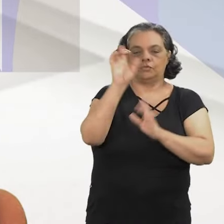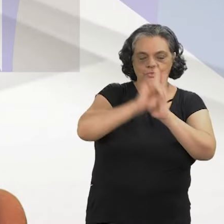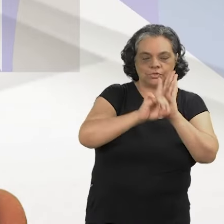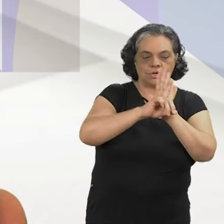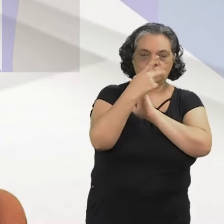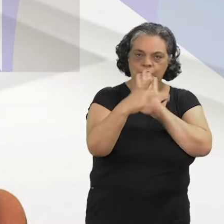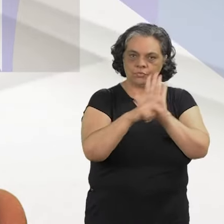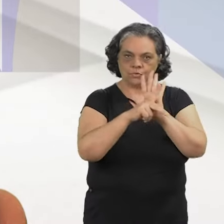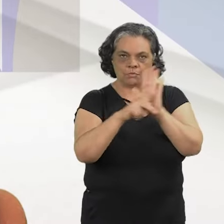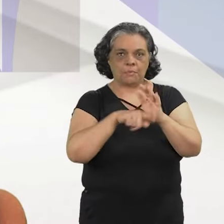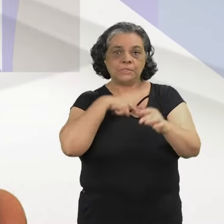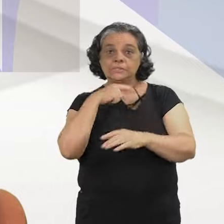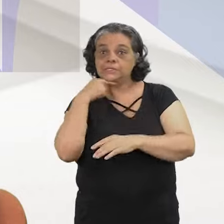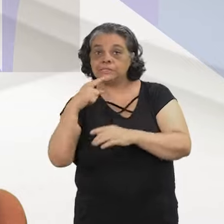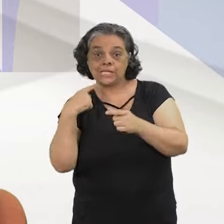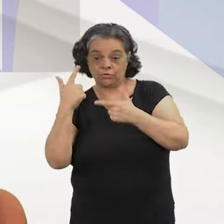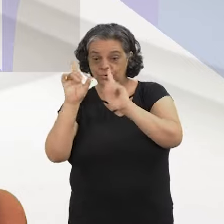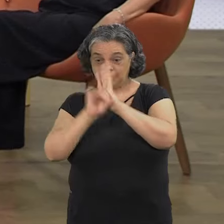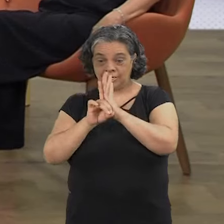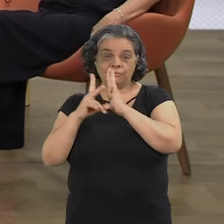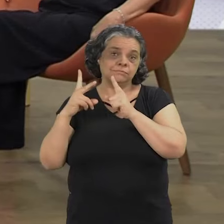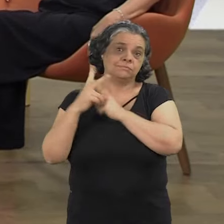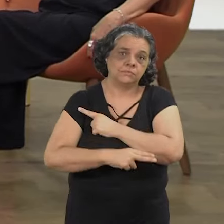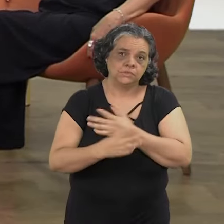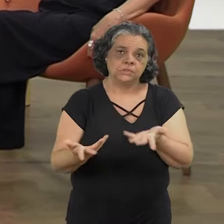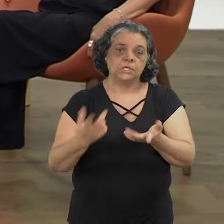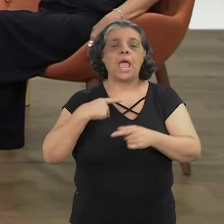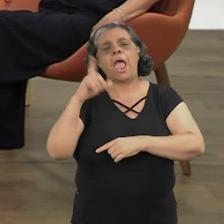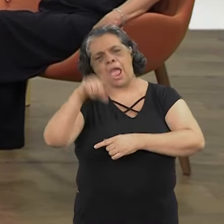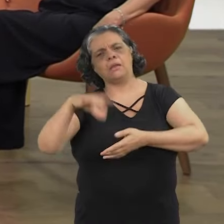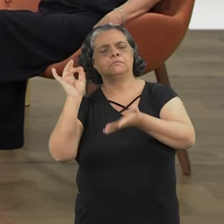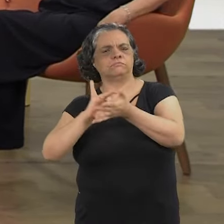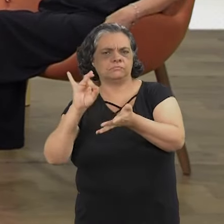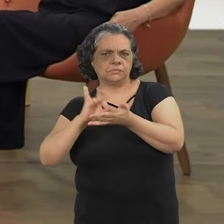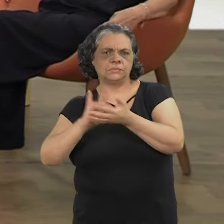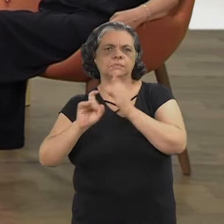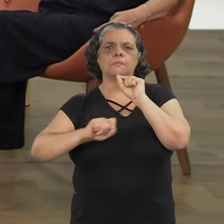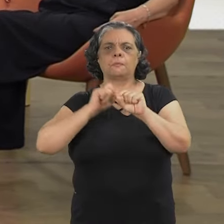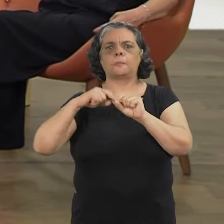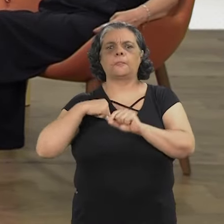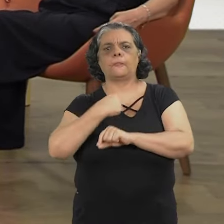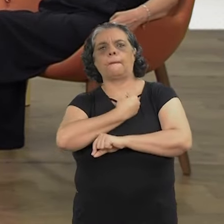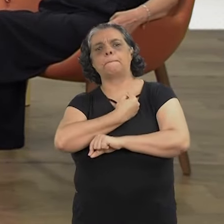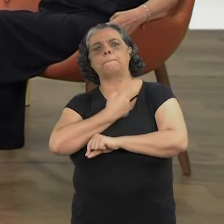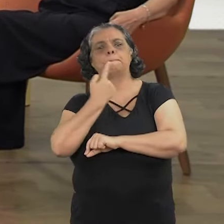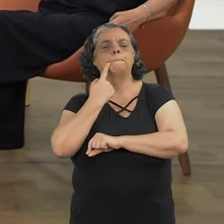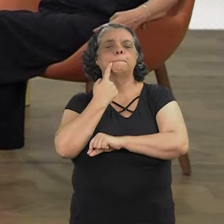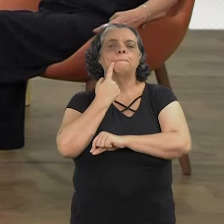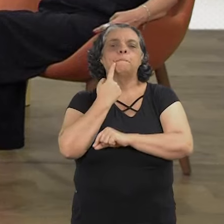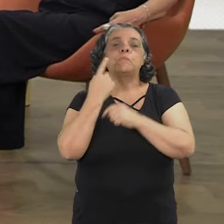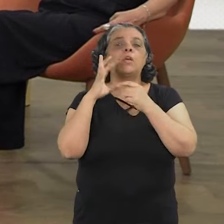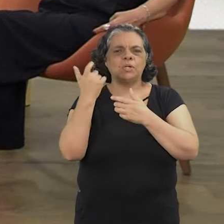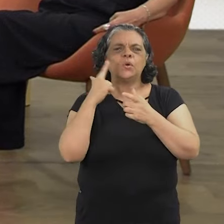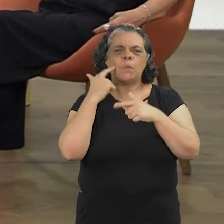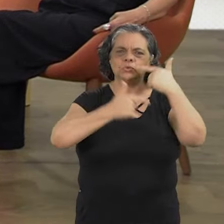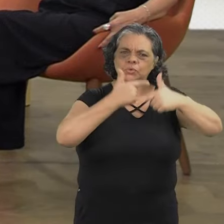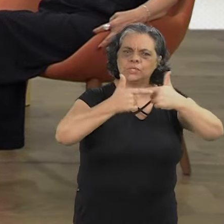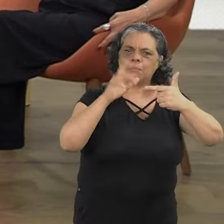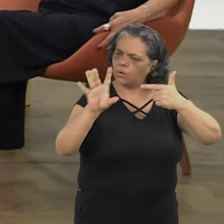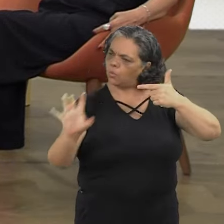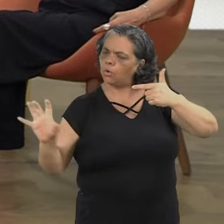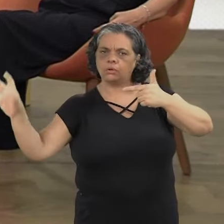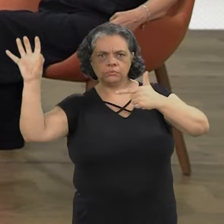direitos eh tem seus direitos violados né Eh é muito real isso né na na inclusive no no trabalho